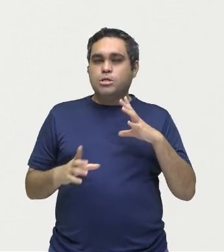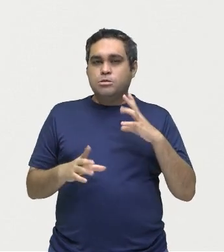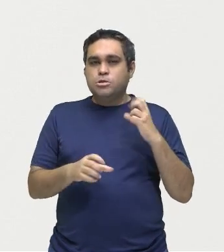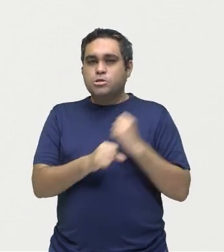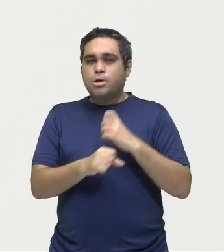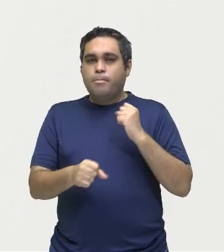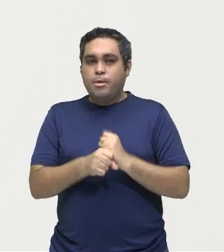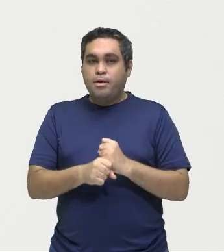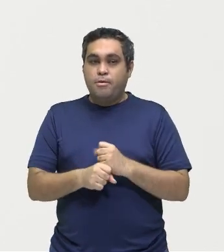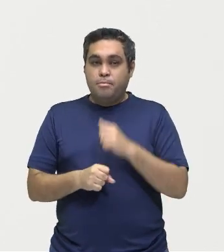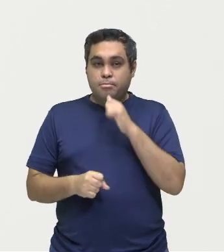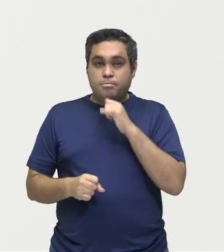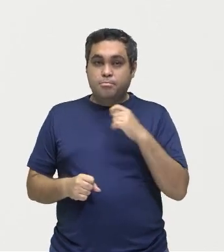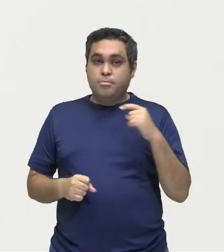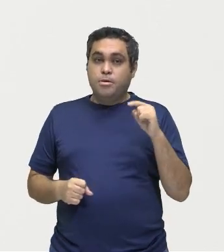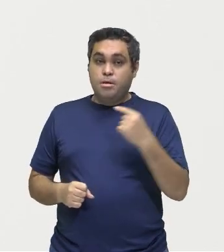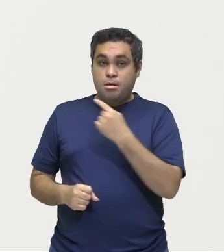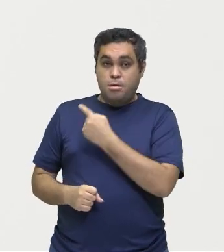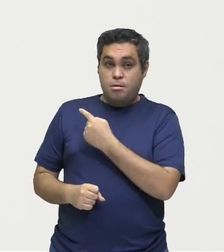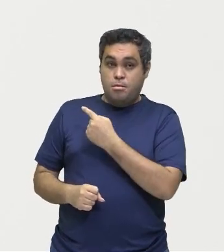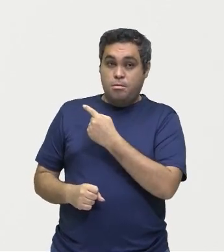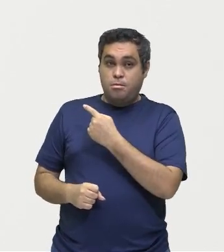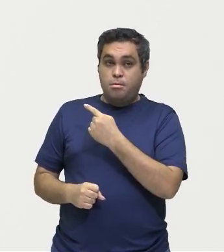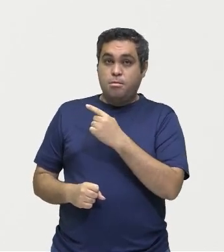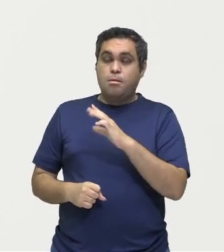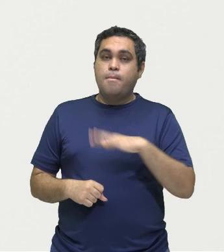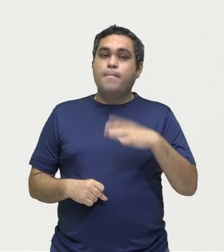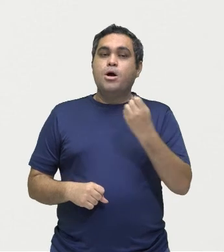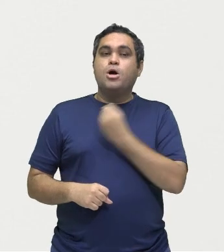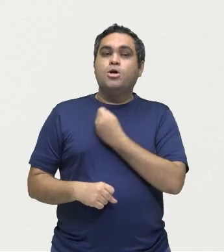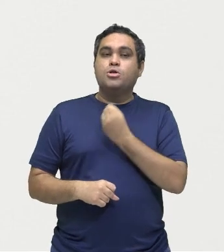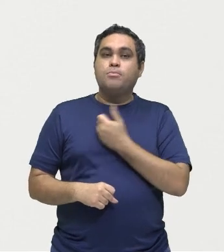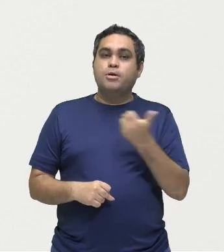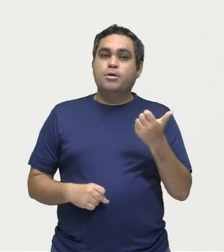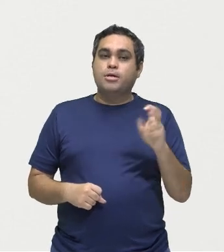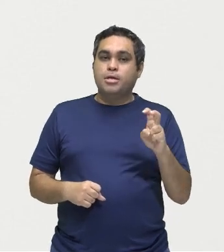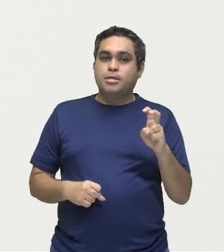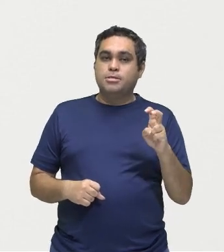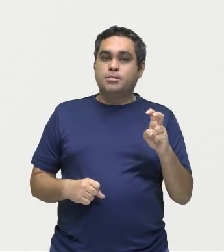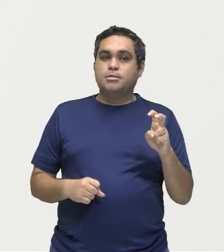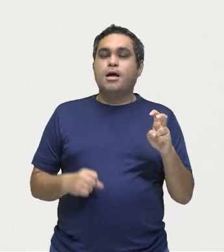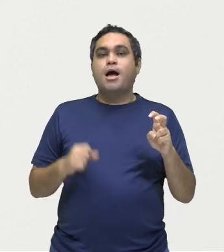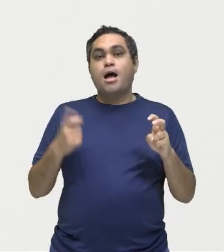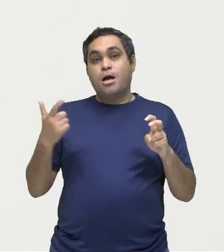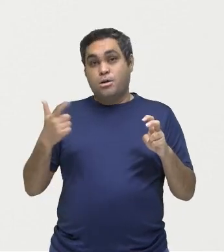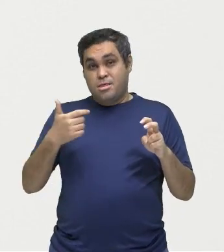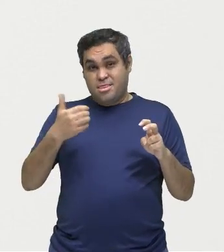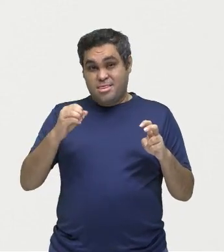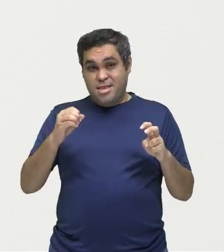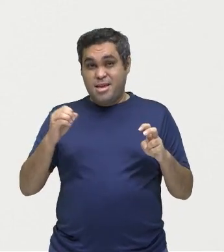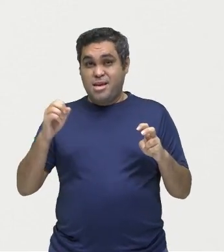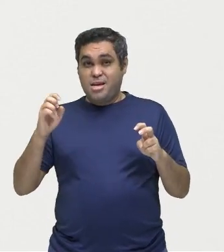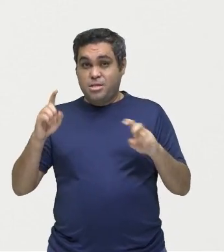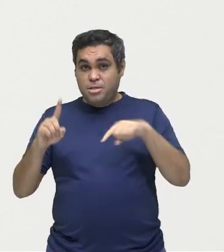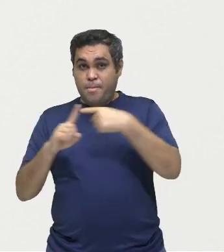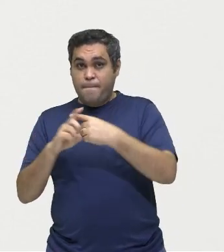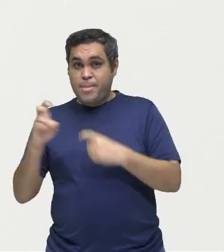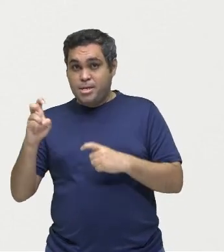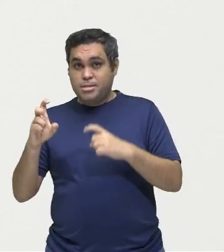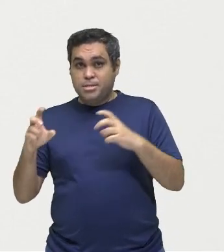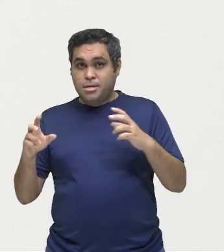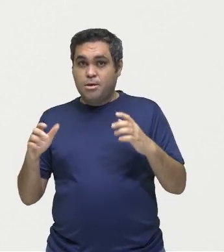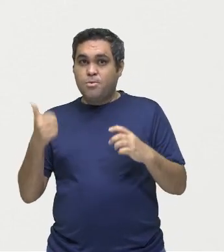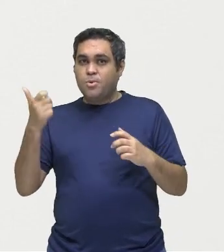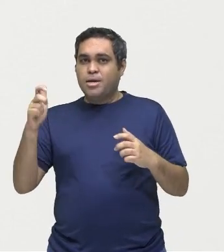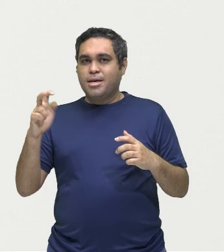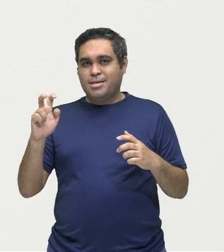esse. E a soma desses dois aqui também dá 15. Então, não respeita a condição de existência do triângulo. A letra B é